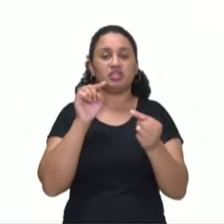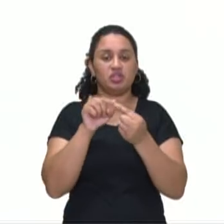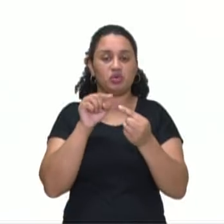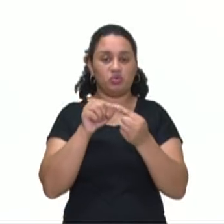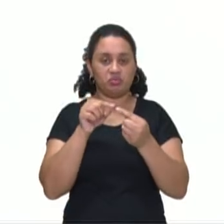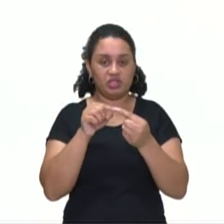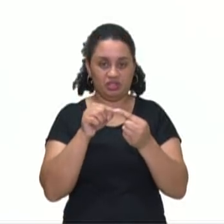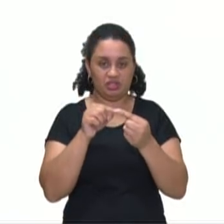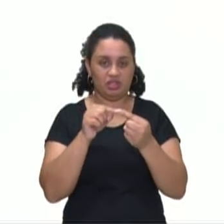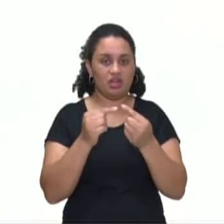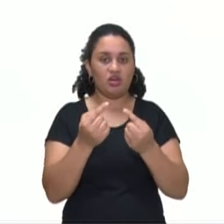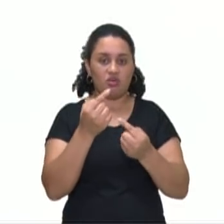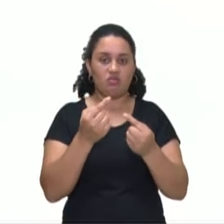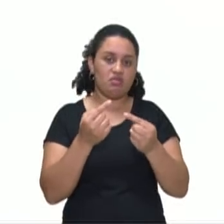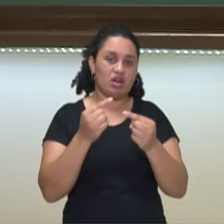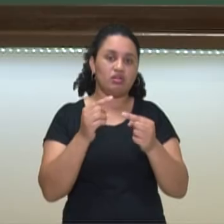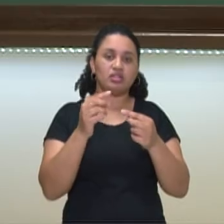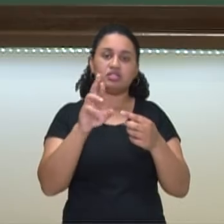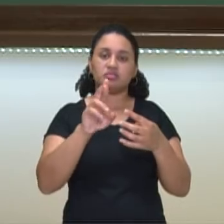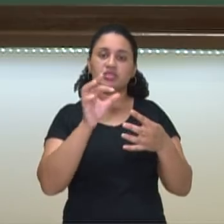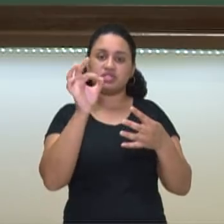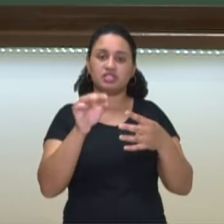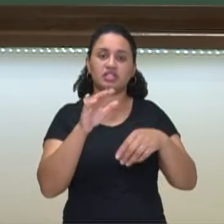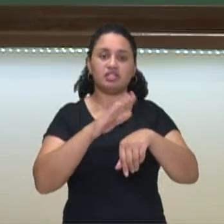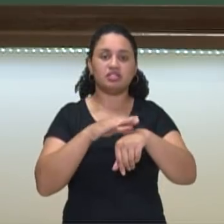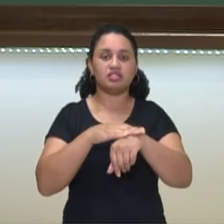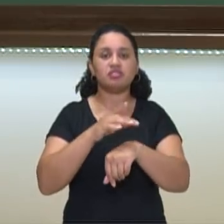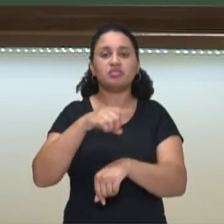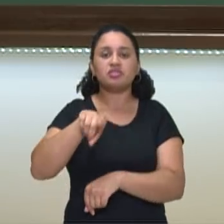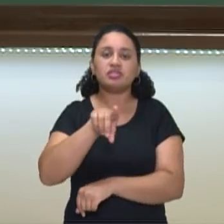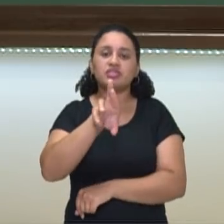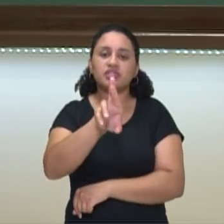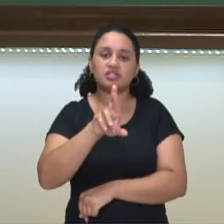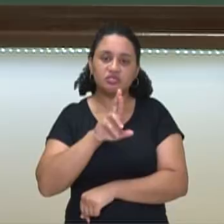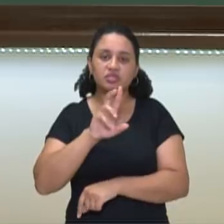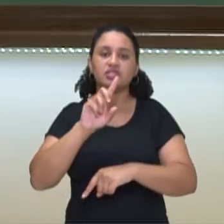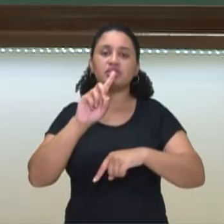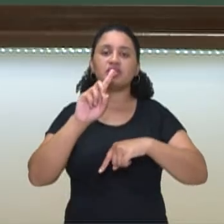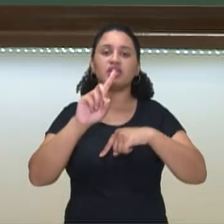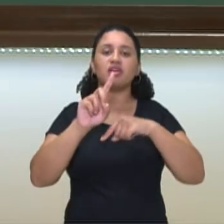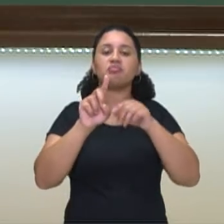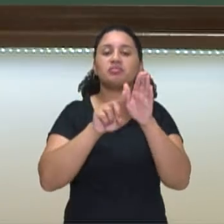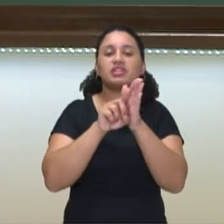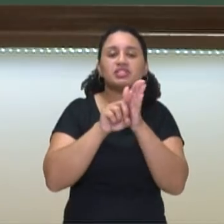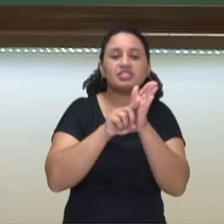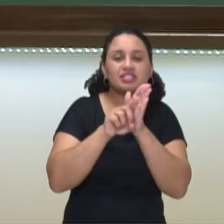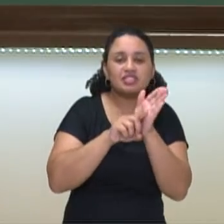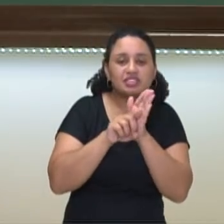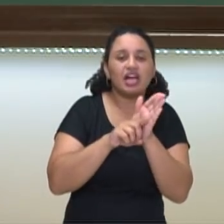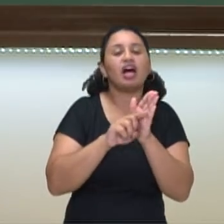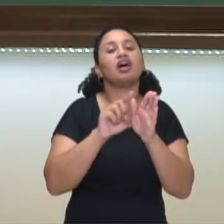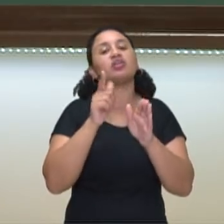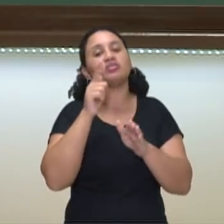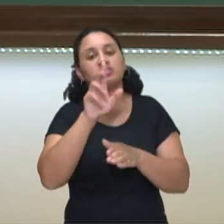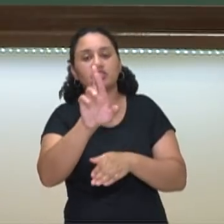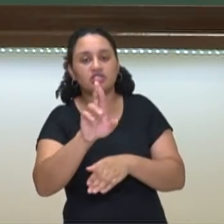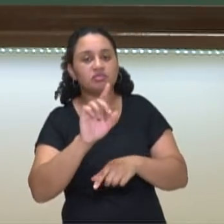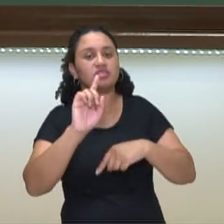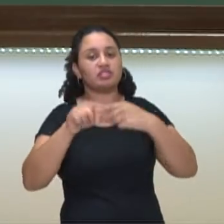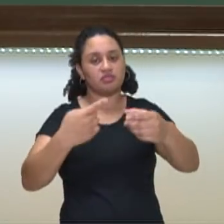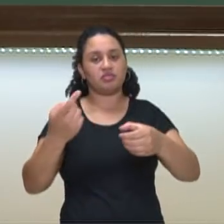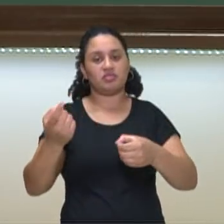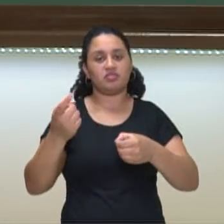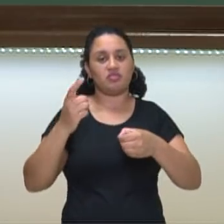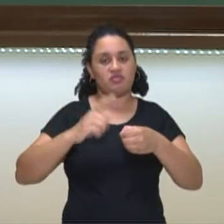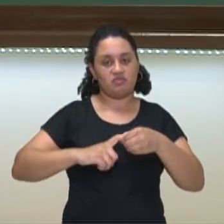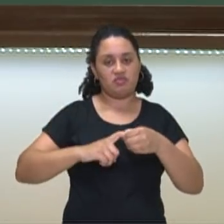da cinesfera. Tempinho novamente para vocês pesquisarem, responderem. Eu já